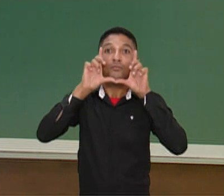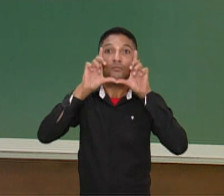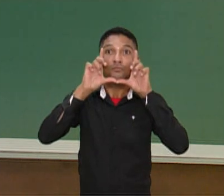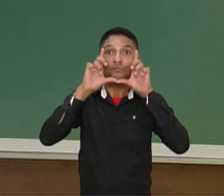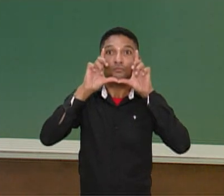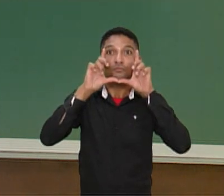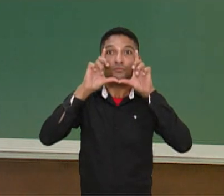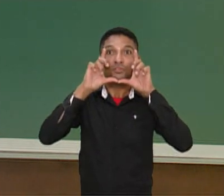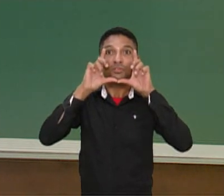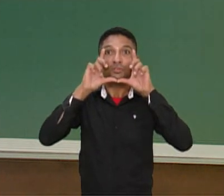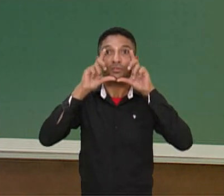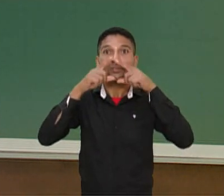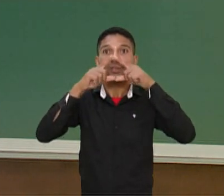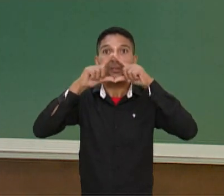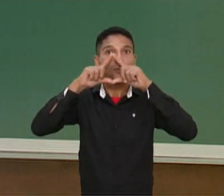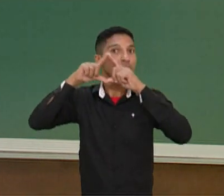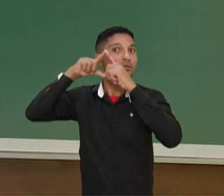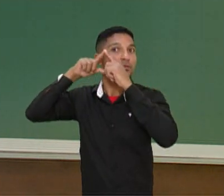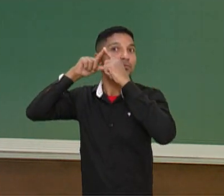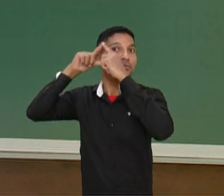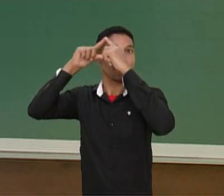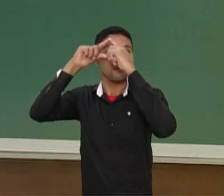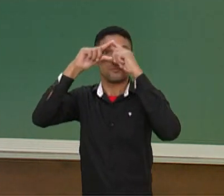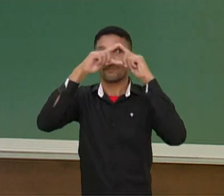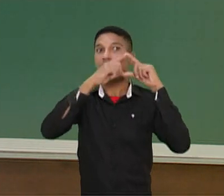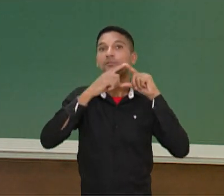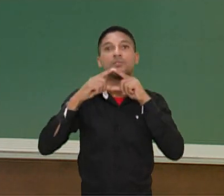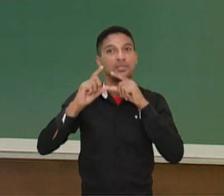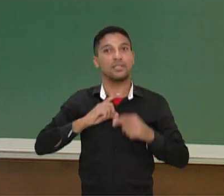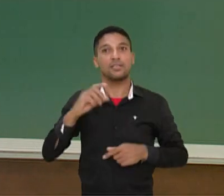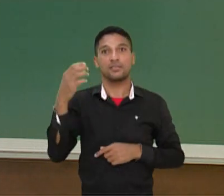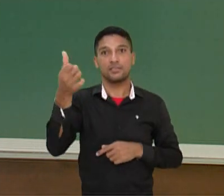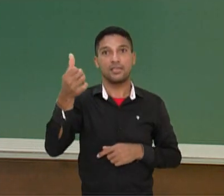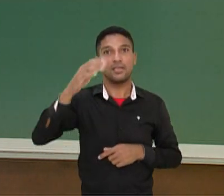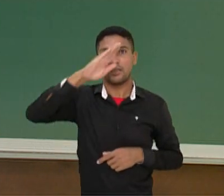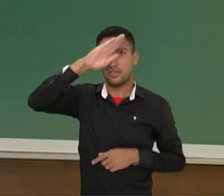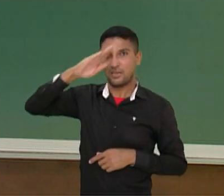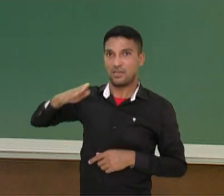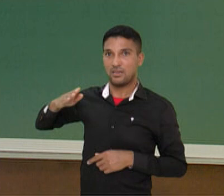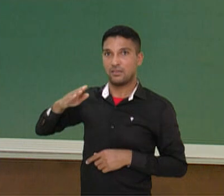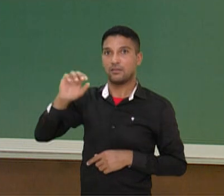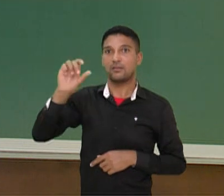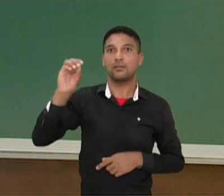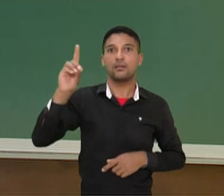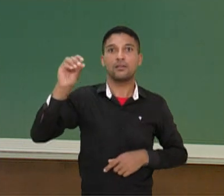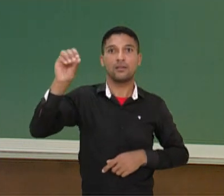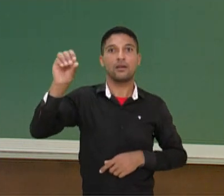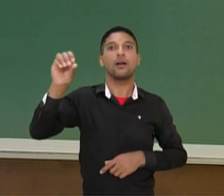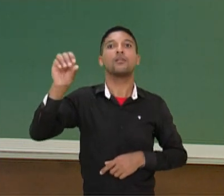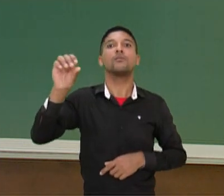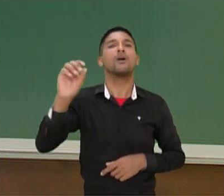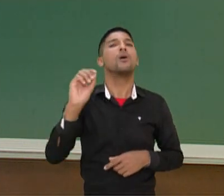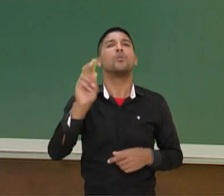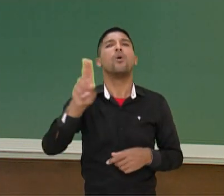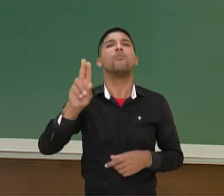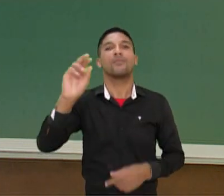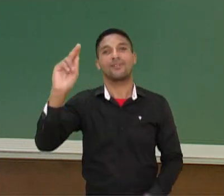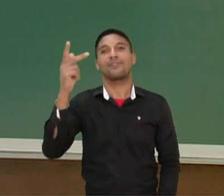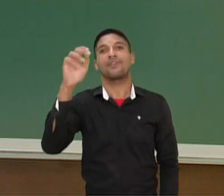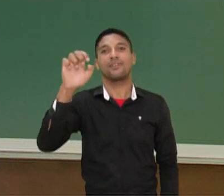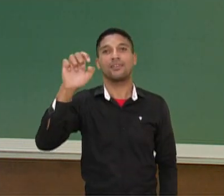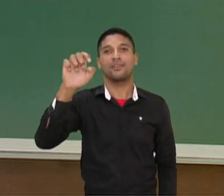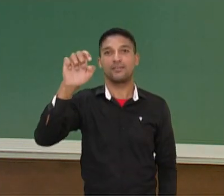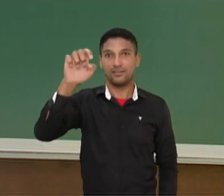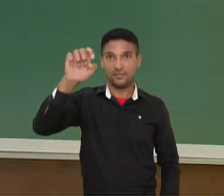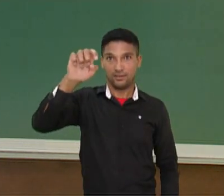Hexágono. Esse formato é usado bastante para, por exemplo, caixa de pizza brotinha, aquelas menores. É esse formato, hexágono.